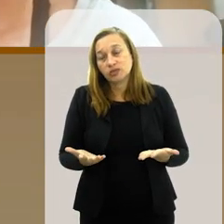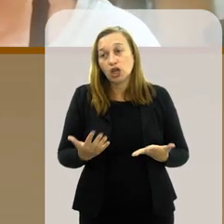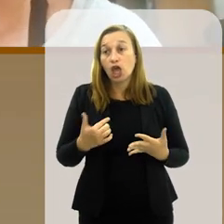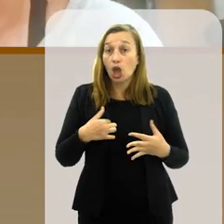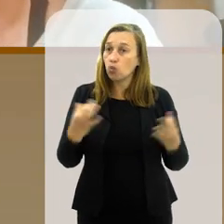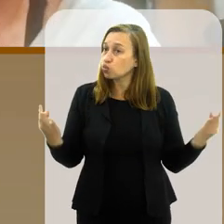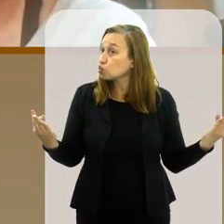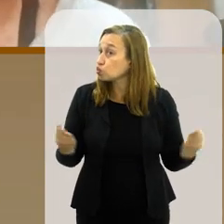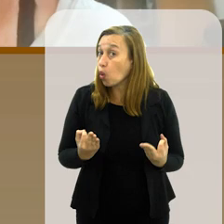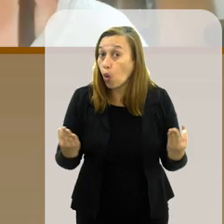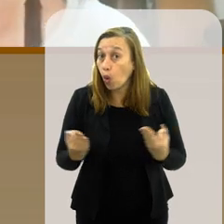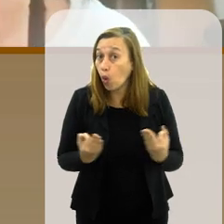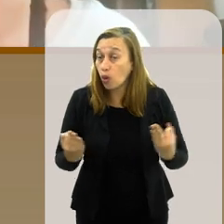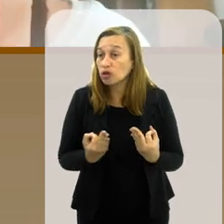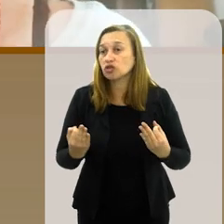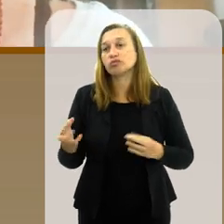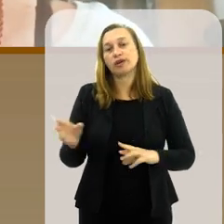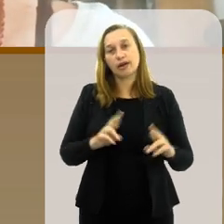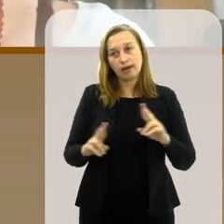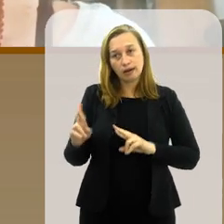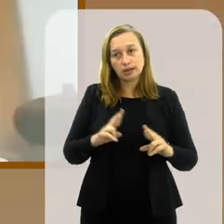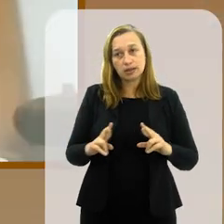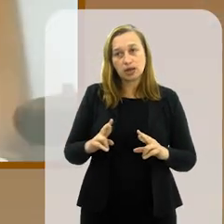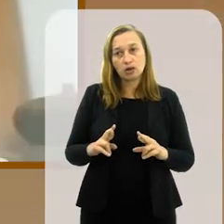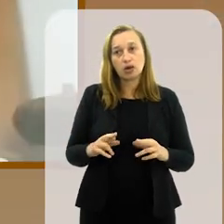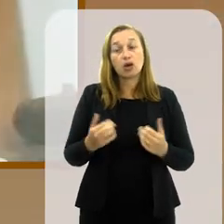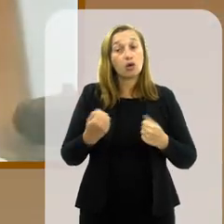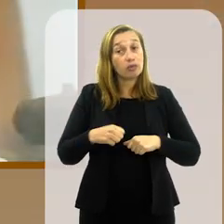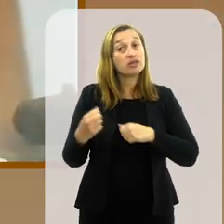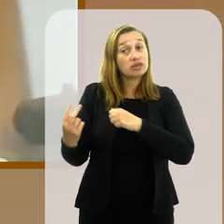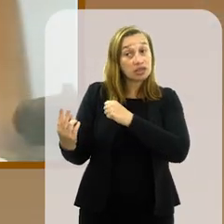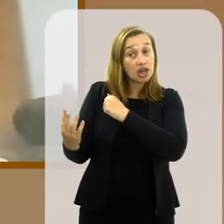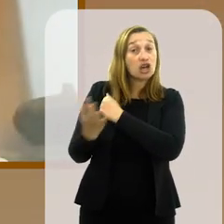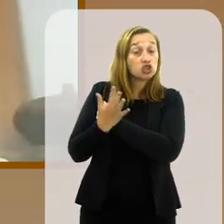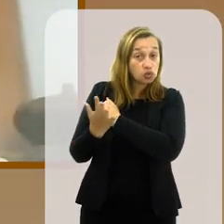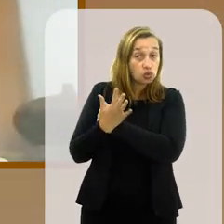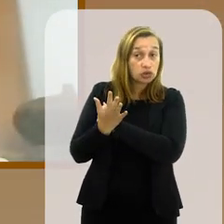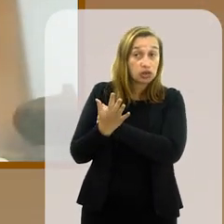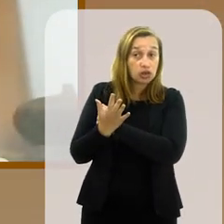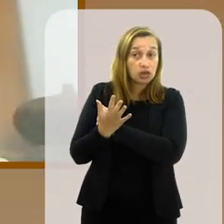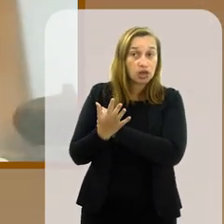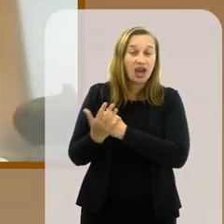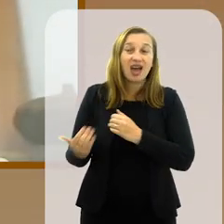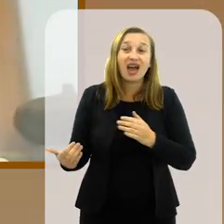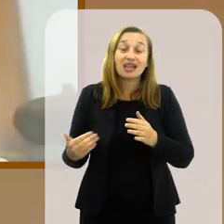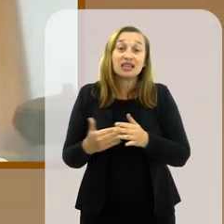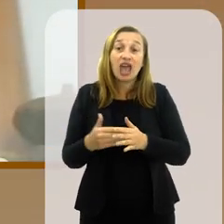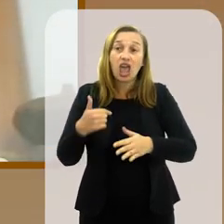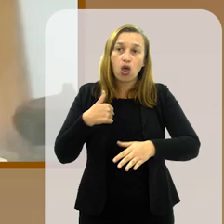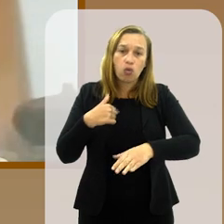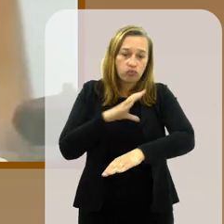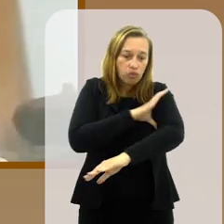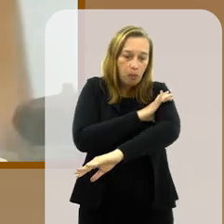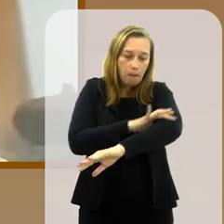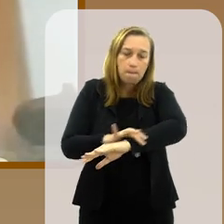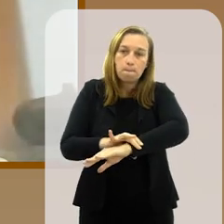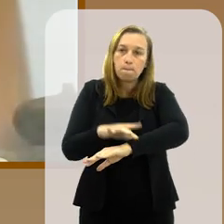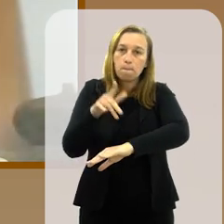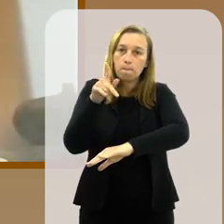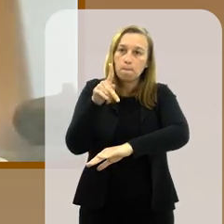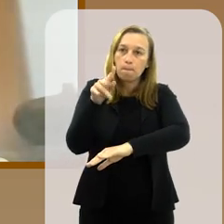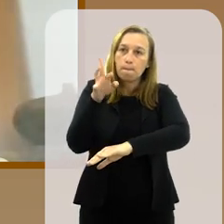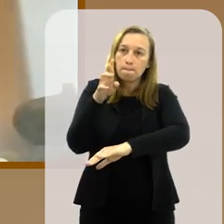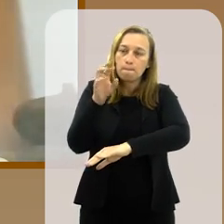e aí eu já estou ótima, assim, com relação a isso. Eu preciso de ajuda. Eu acho que até eu botar a prótese, ou